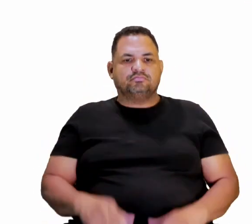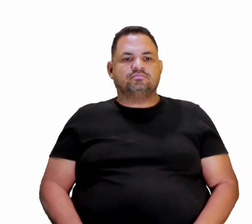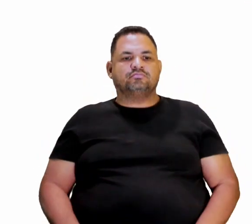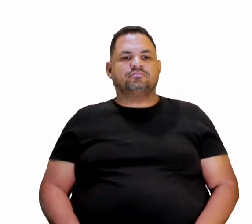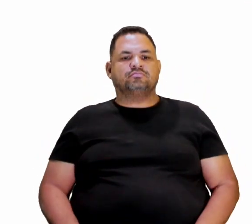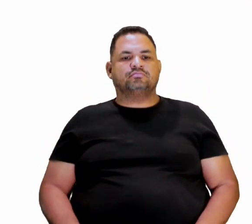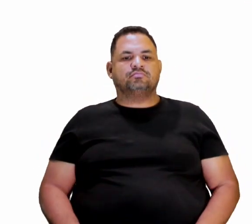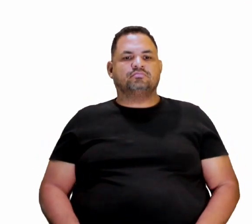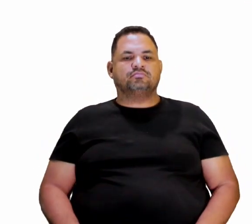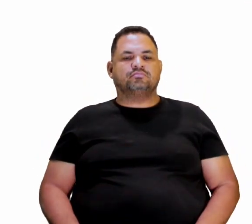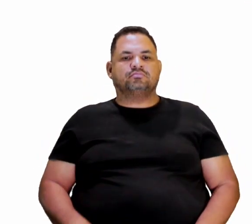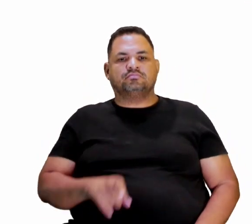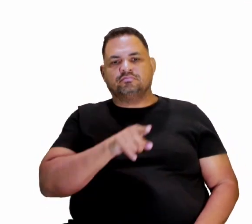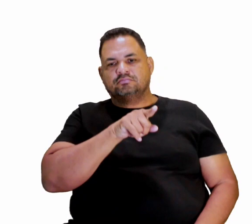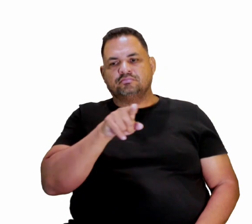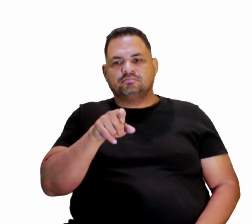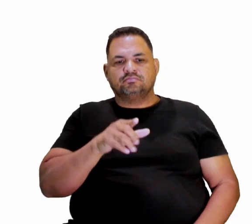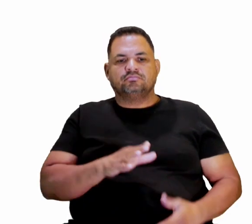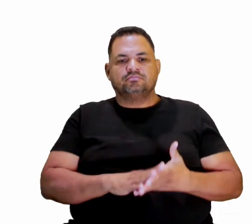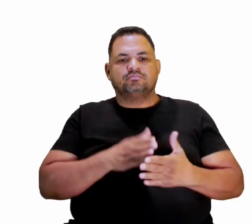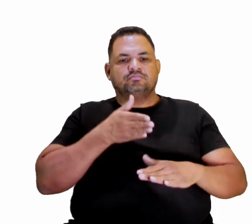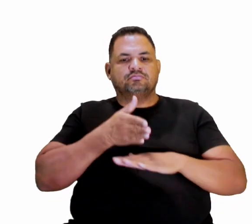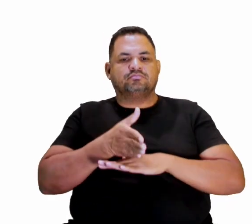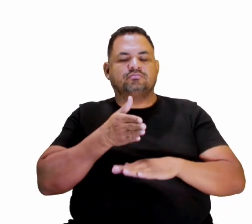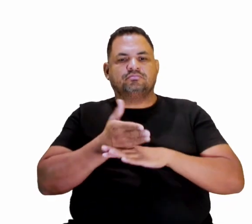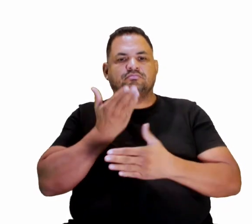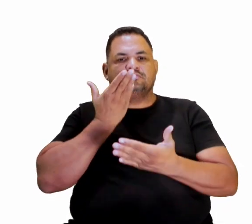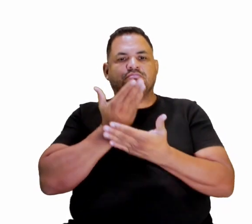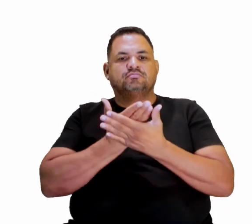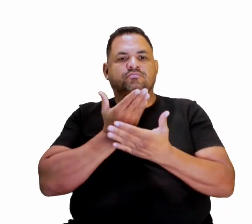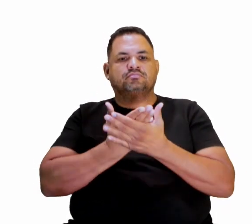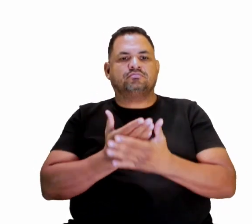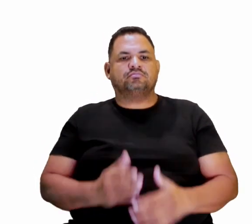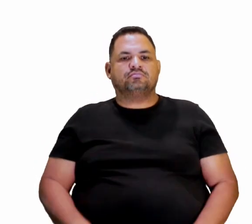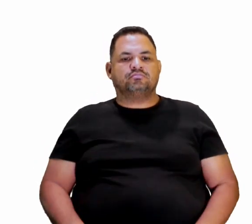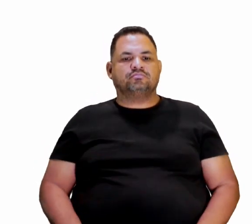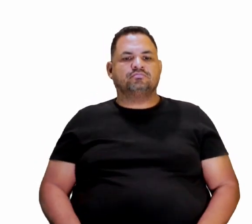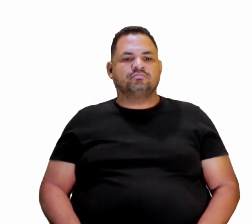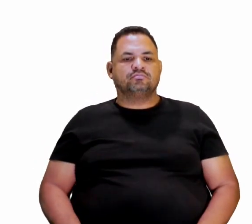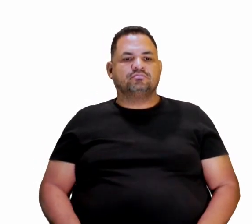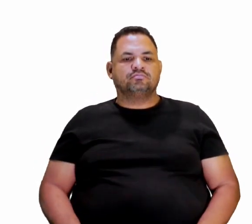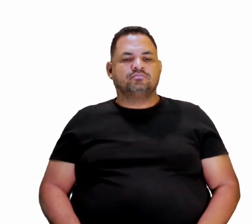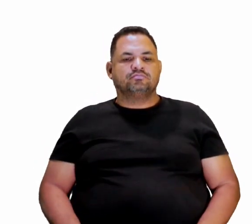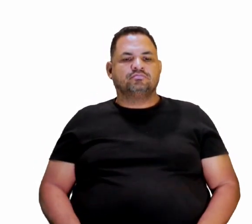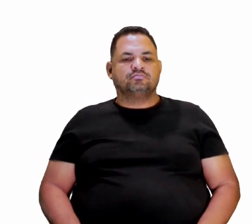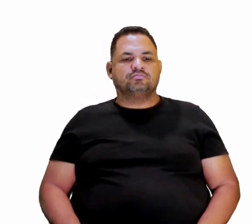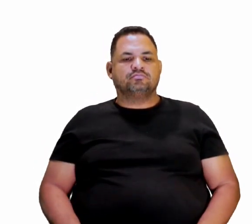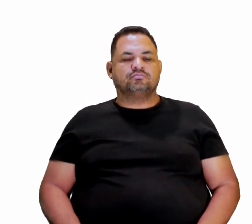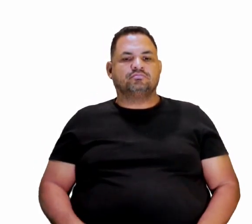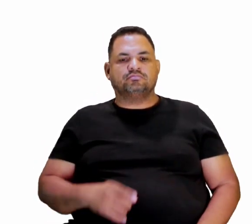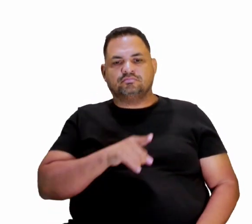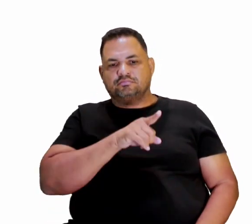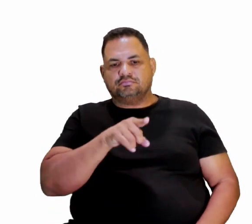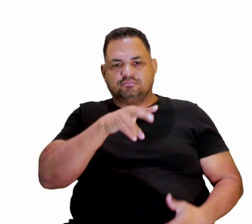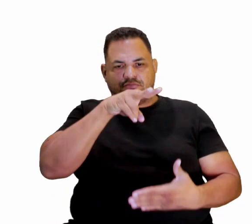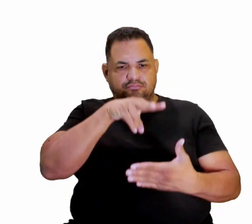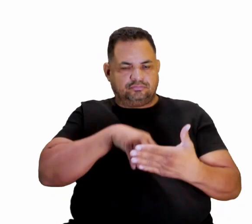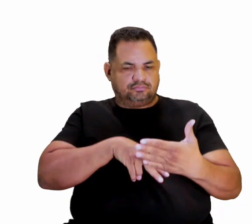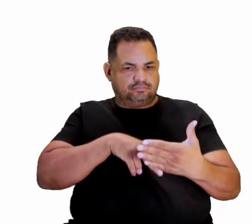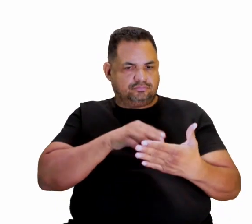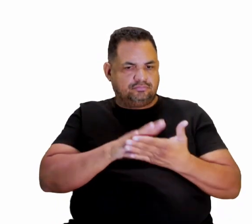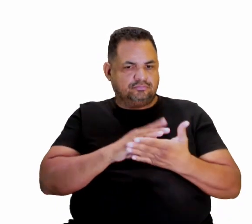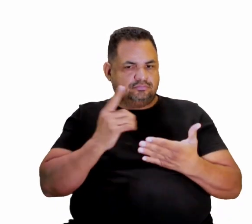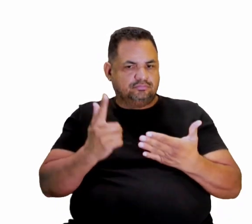they participating of the class? Eles estão participando da aula. Are they reading a book? Eles estão lendo um